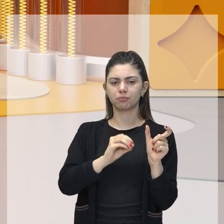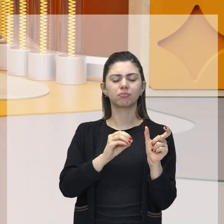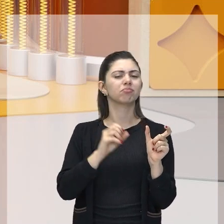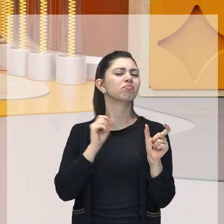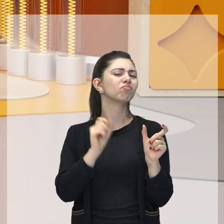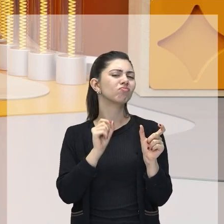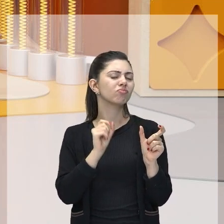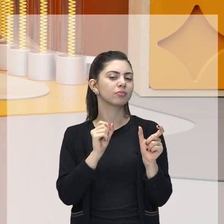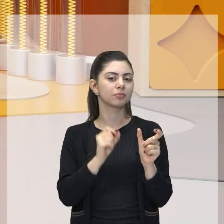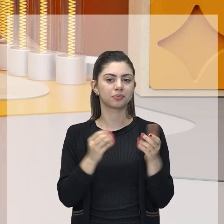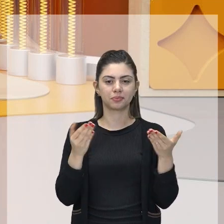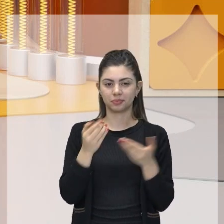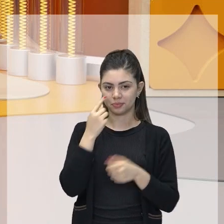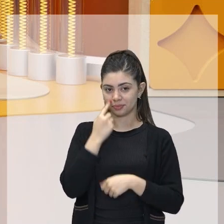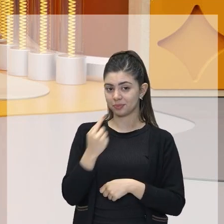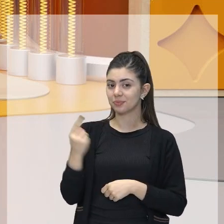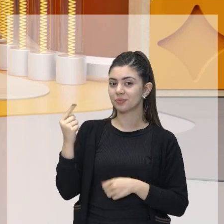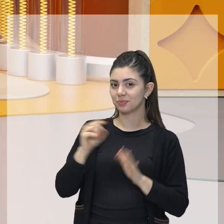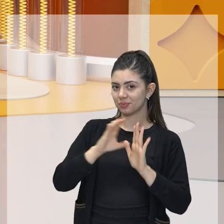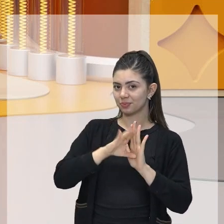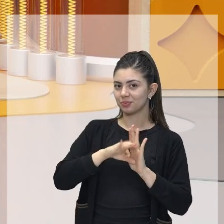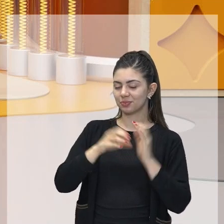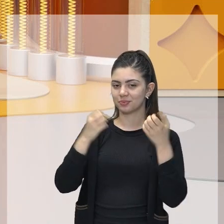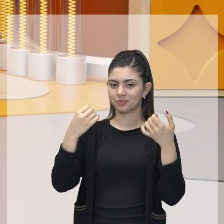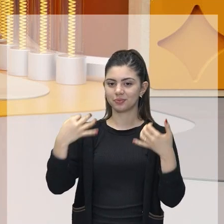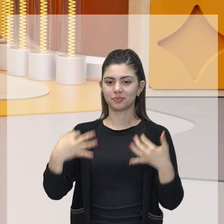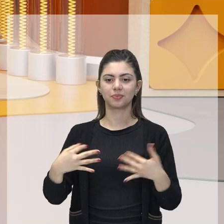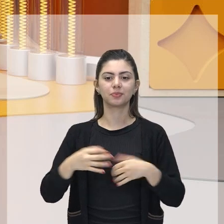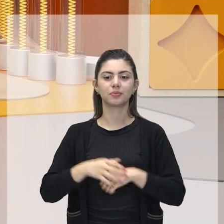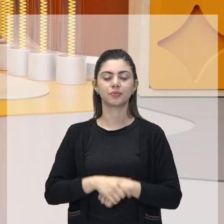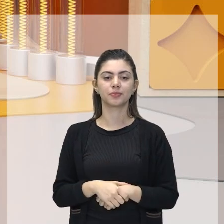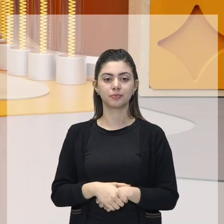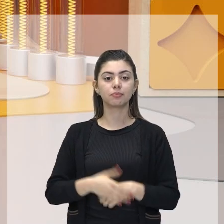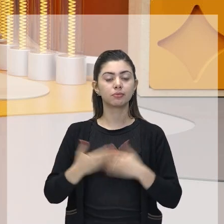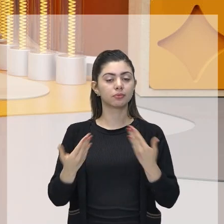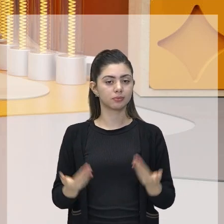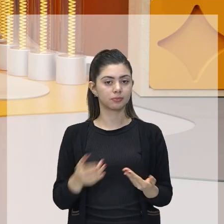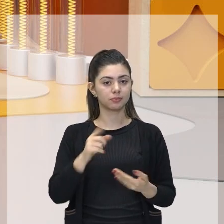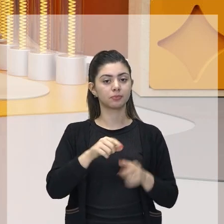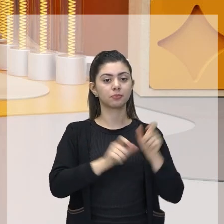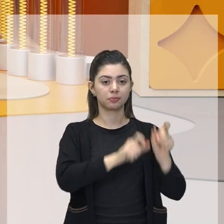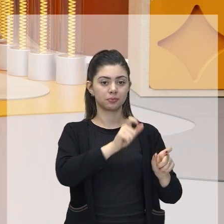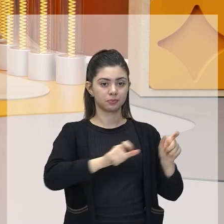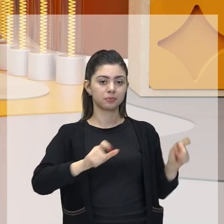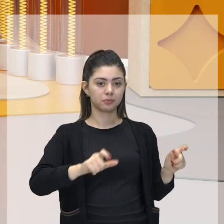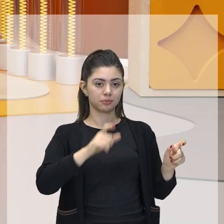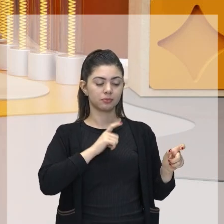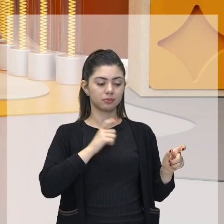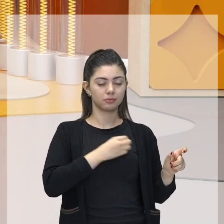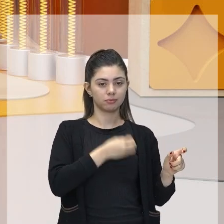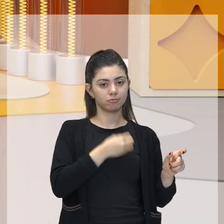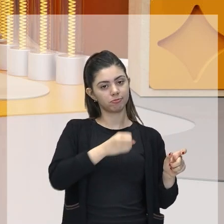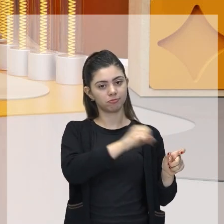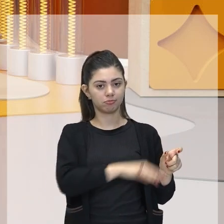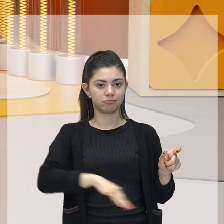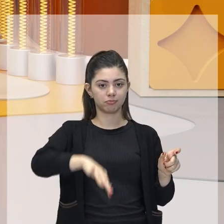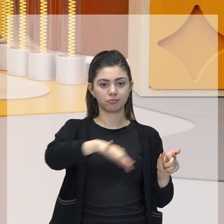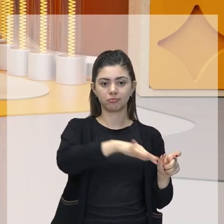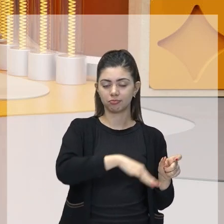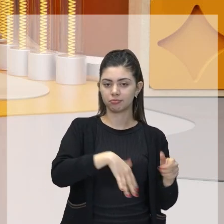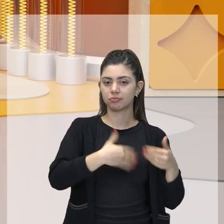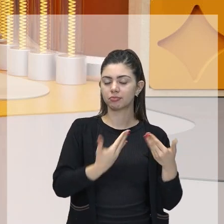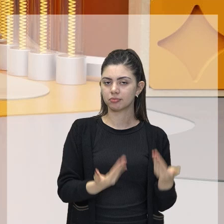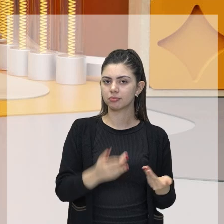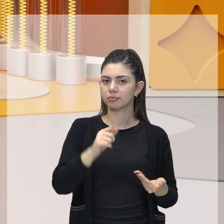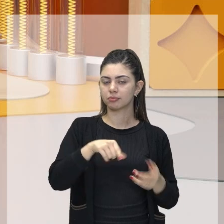povo? Vamos dar uma olhada na próxima tela? Vamos mostrar aqui. O povo são as pessoas que habitam um determinado território. São as pessoas que